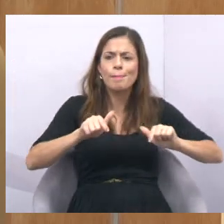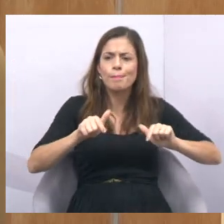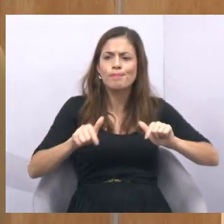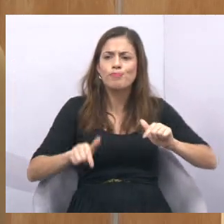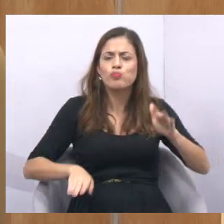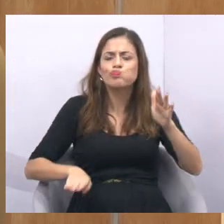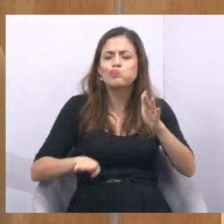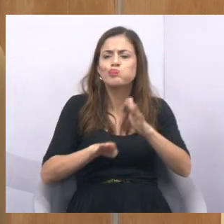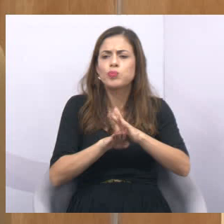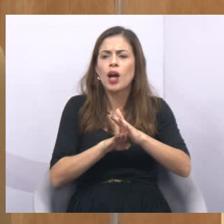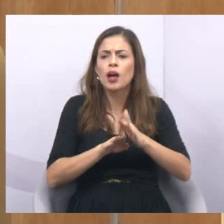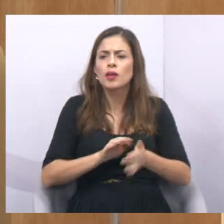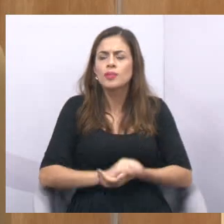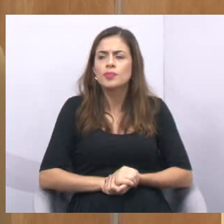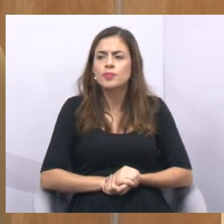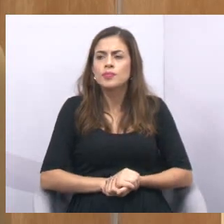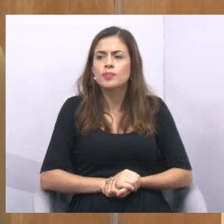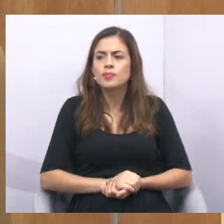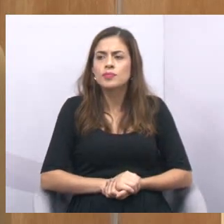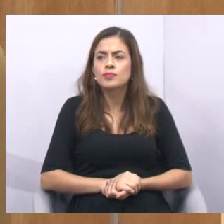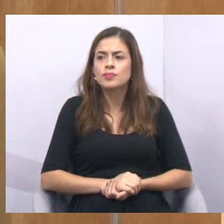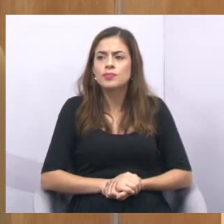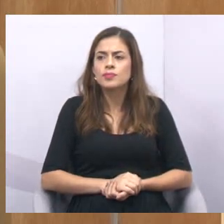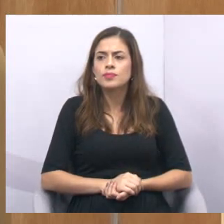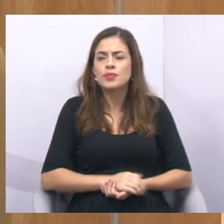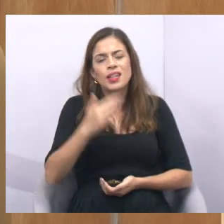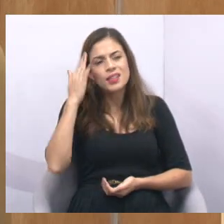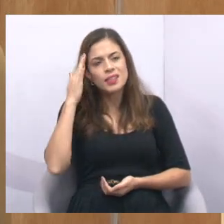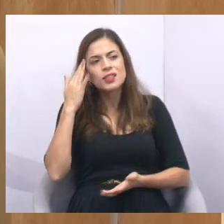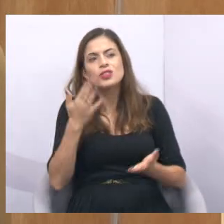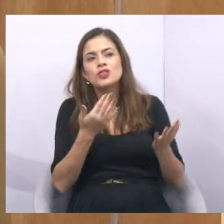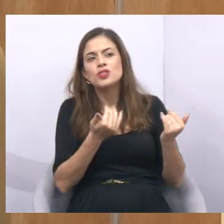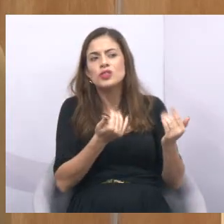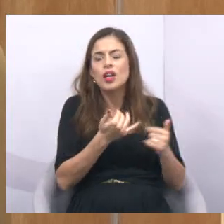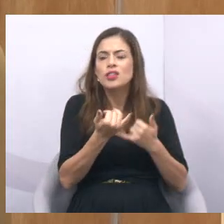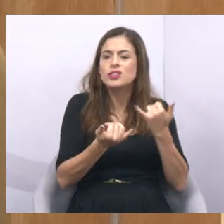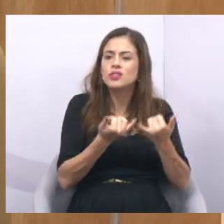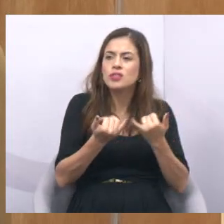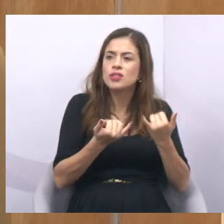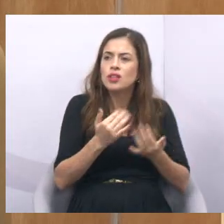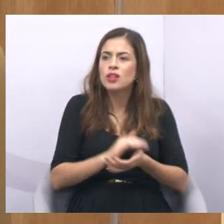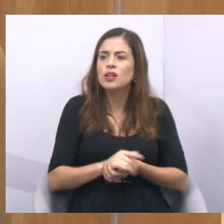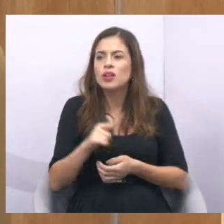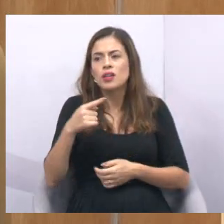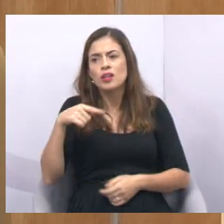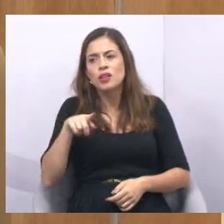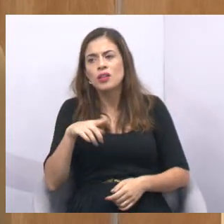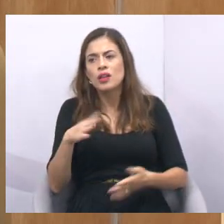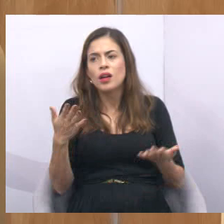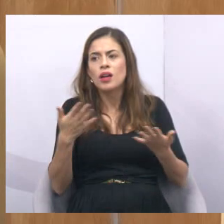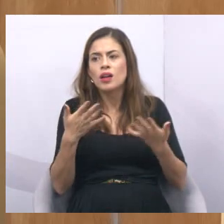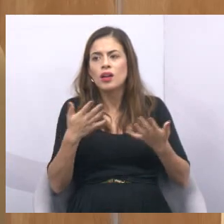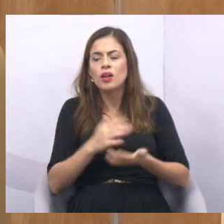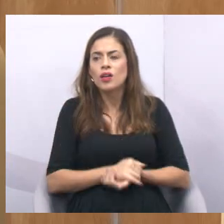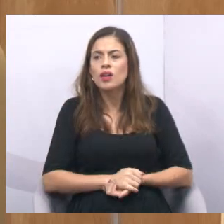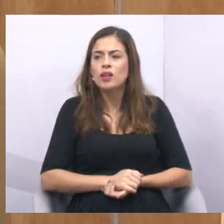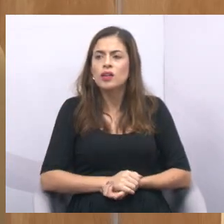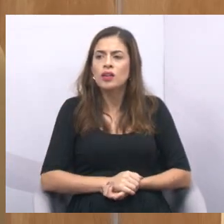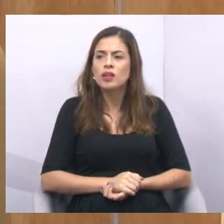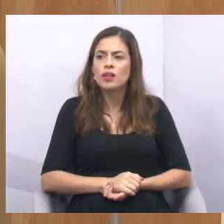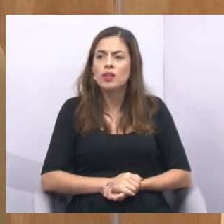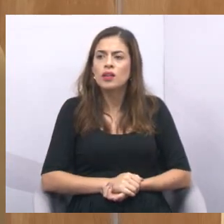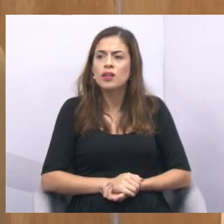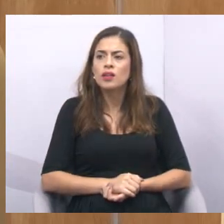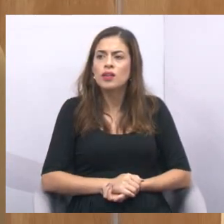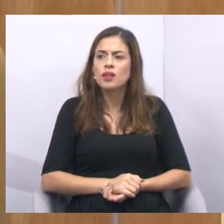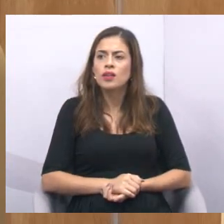Eu soube coisas de Jordan, de Kobe Bryant, dito por eles agora, recentemente. O